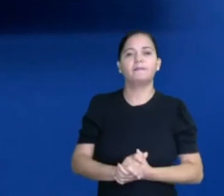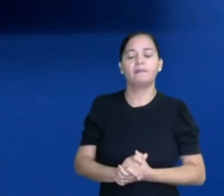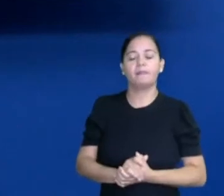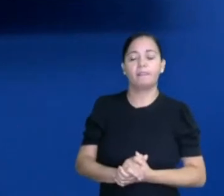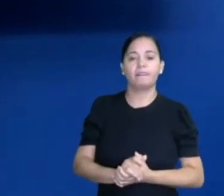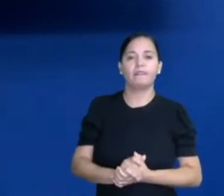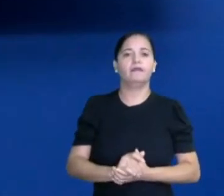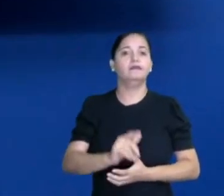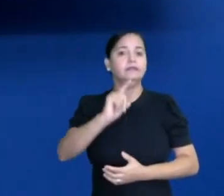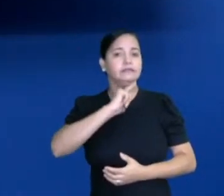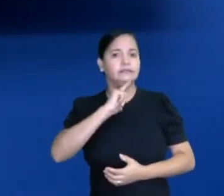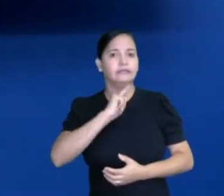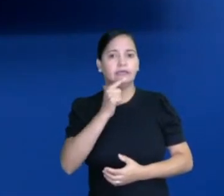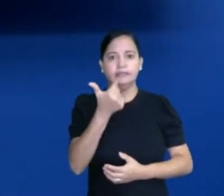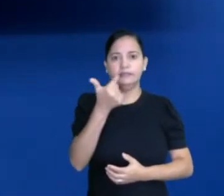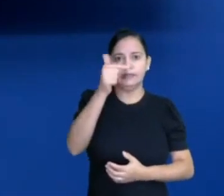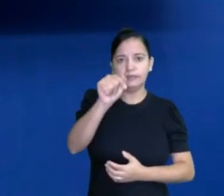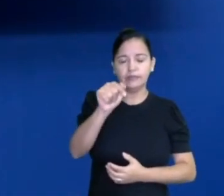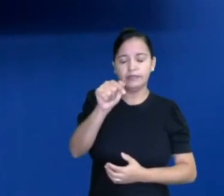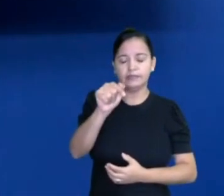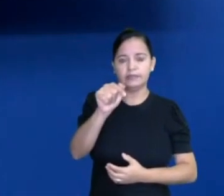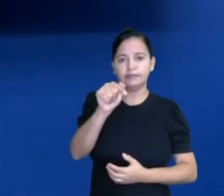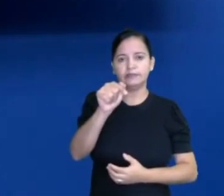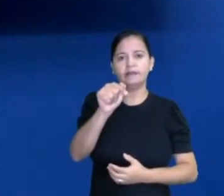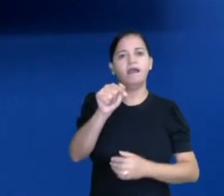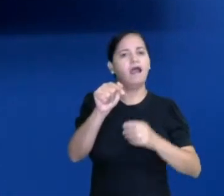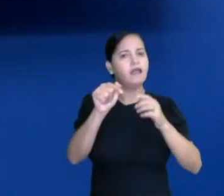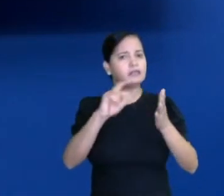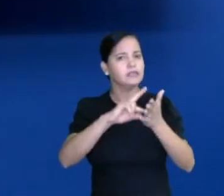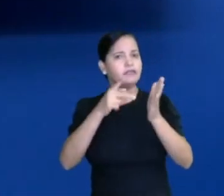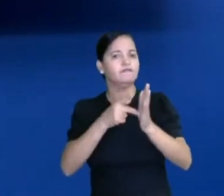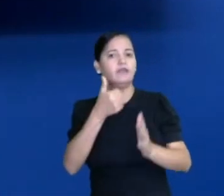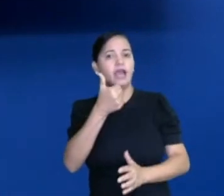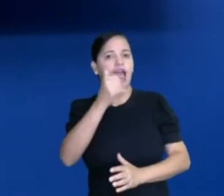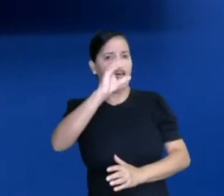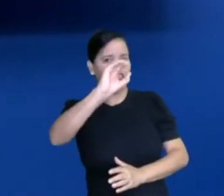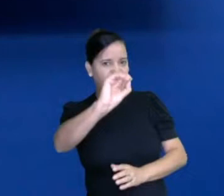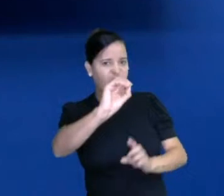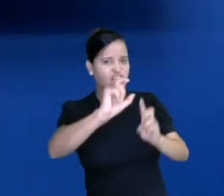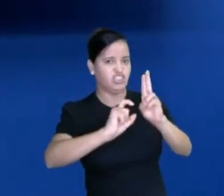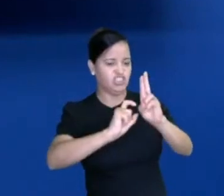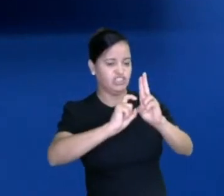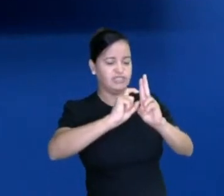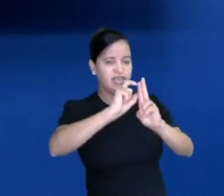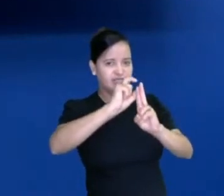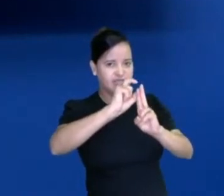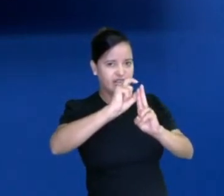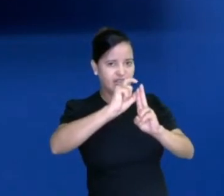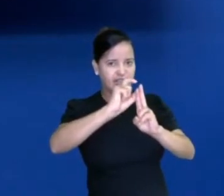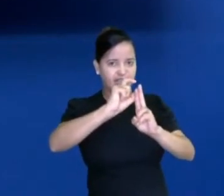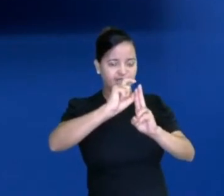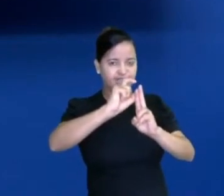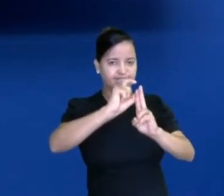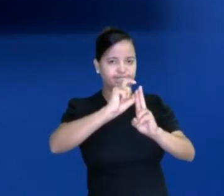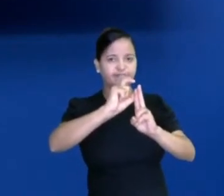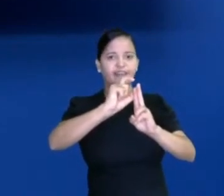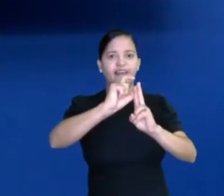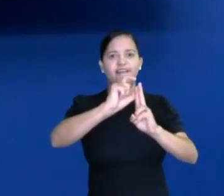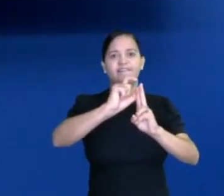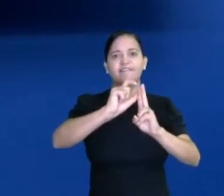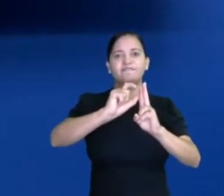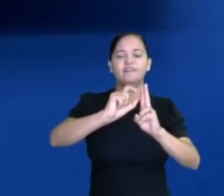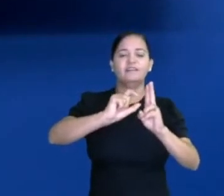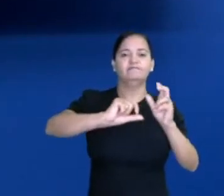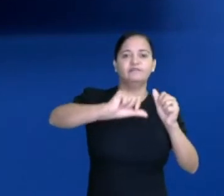eu tenho 17, eu sei que aí são 10 dezenas, tá? Que vai para onde? Para a